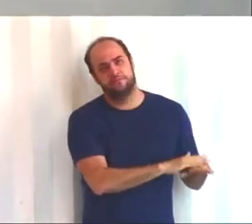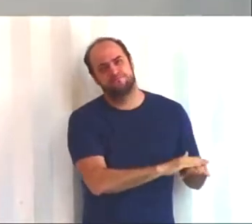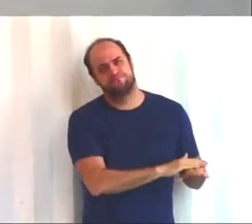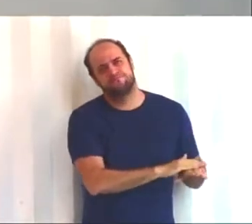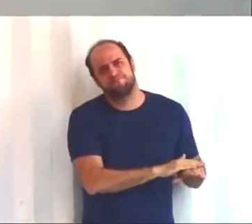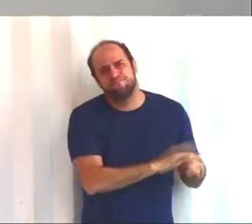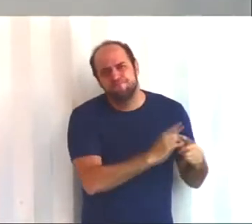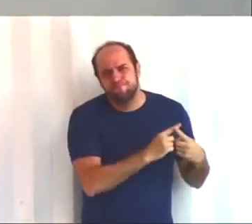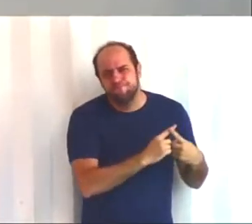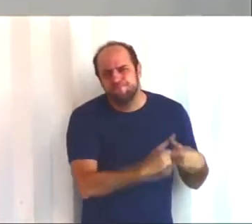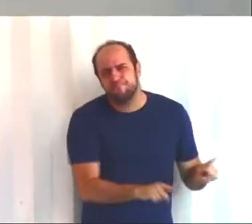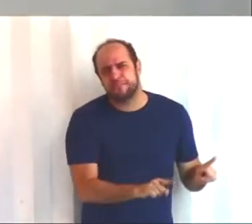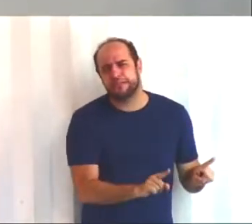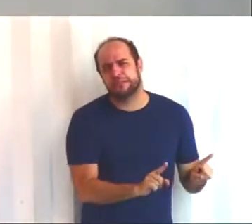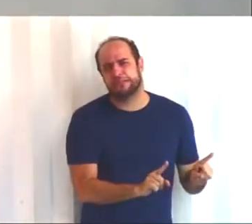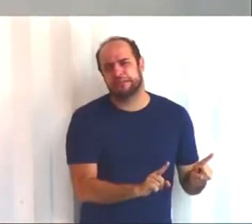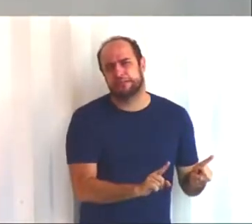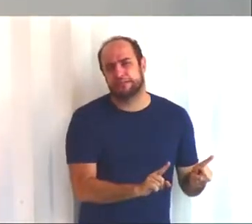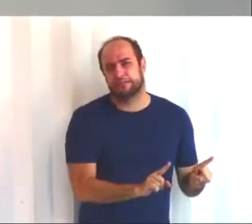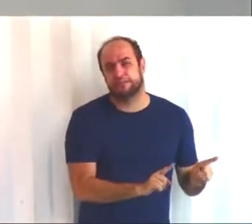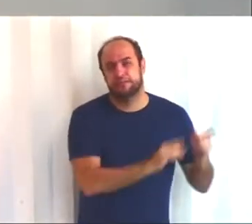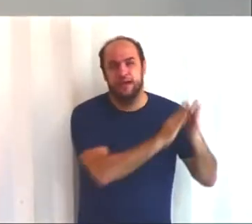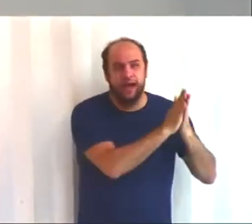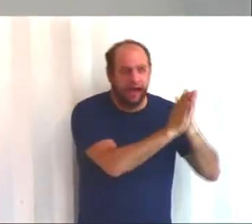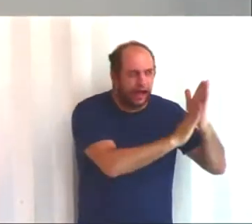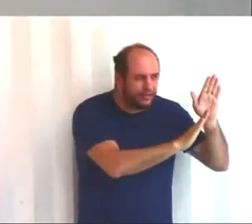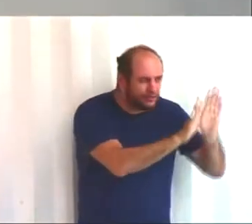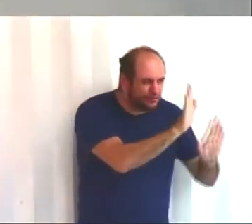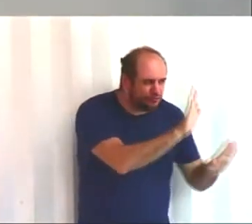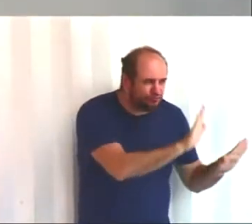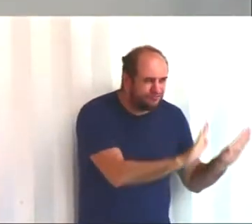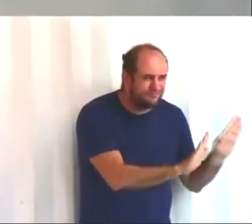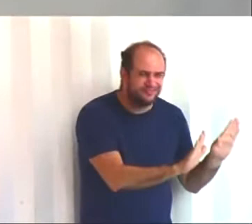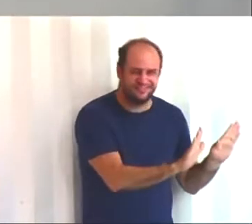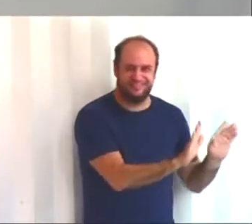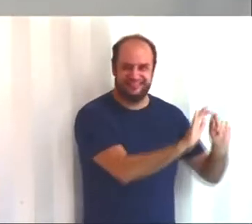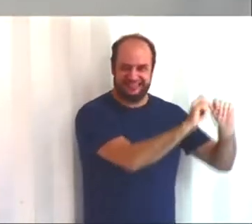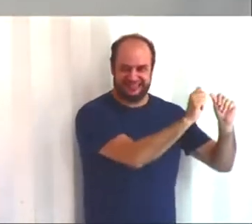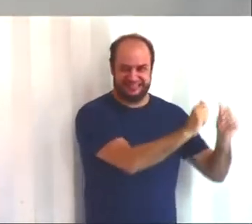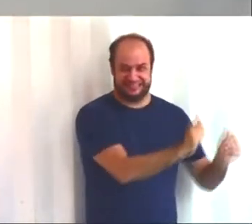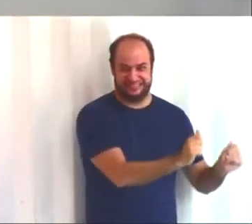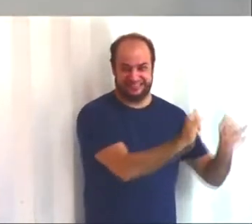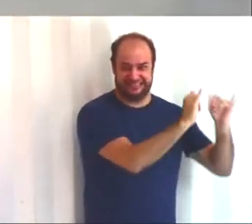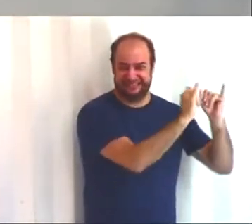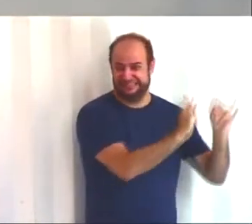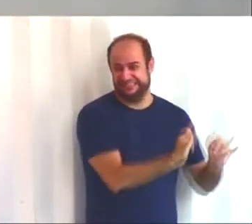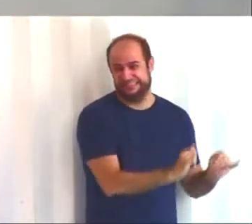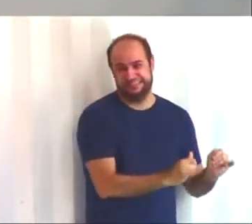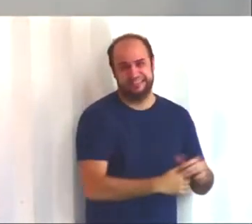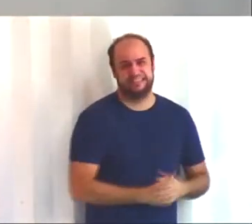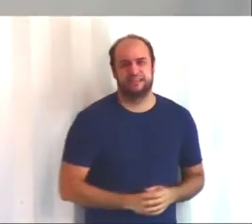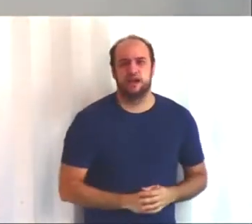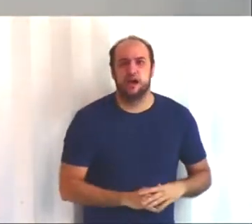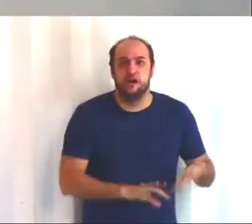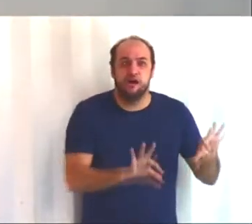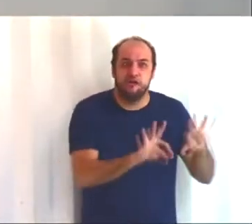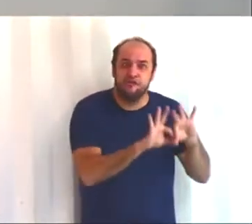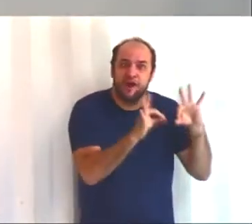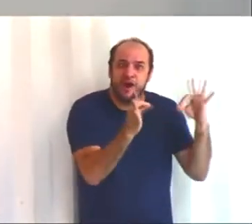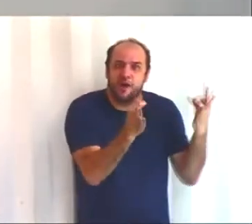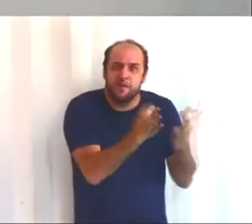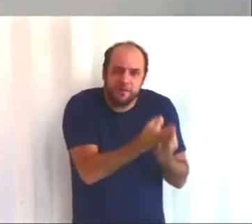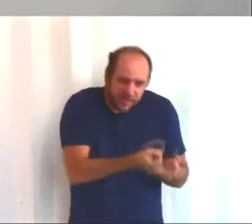os defensores de deuses estranhos adoraram deuses estranhos. Adoraram e levaram suas famílias a